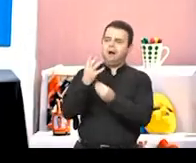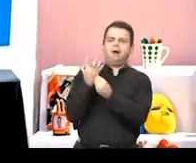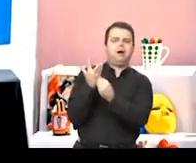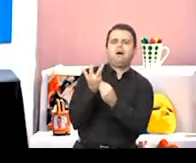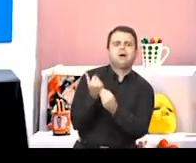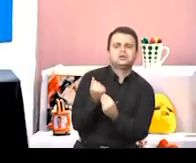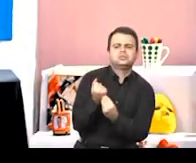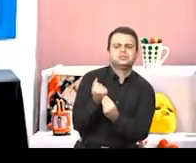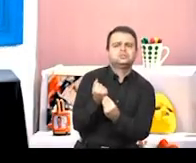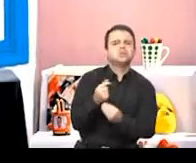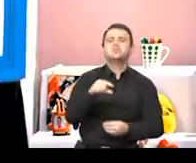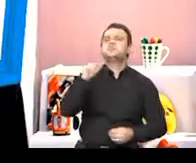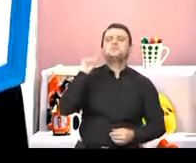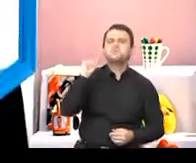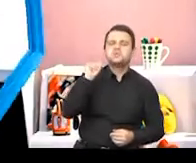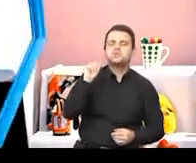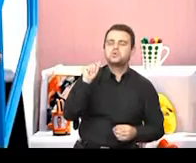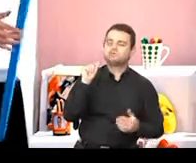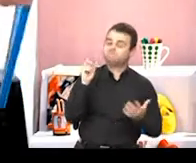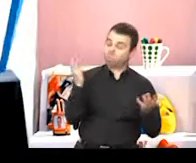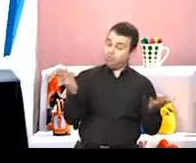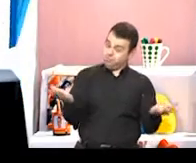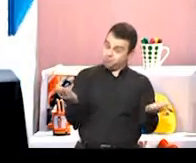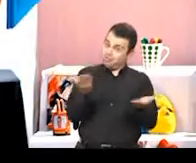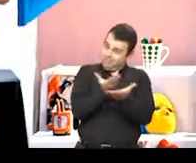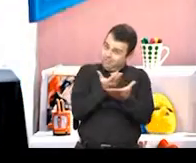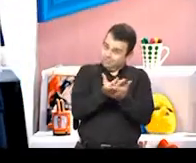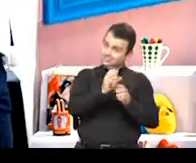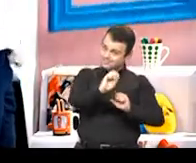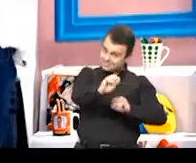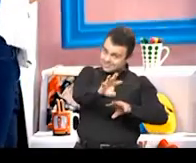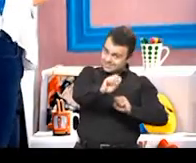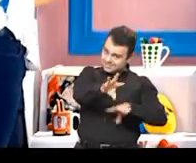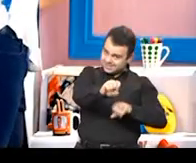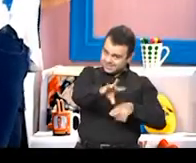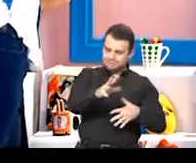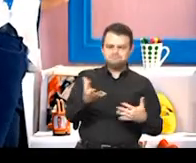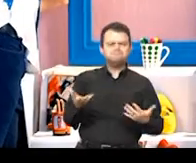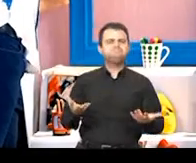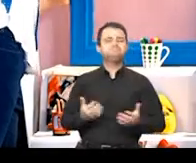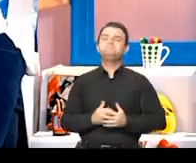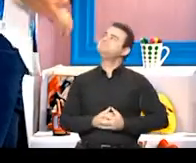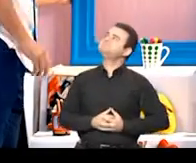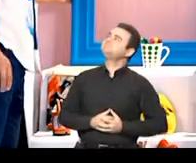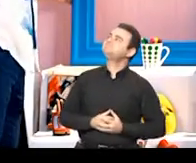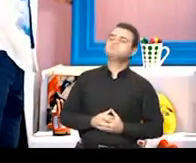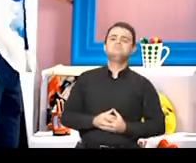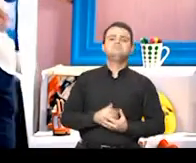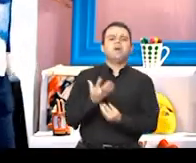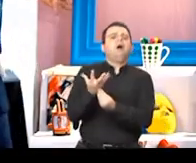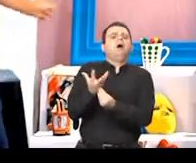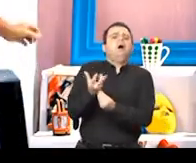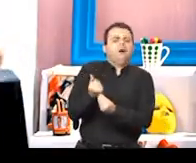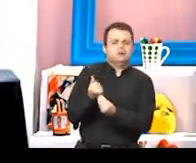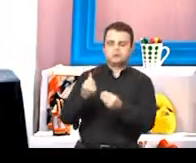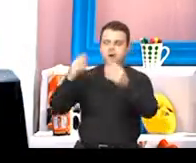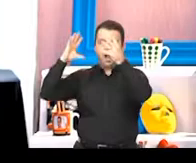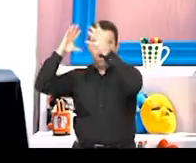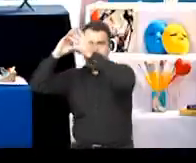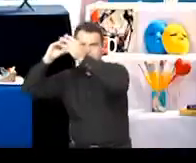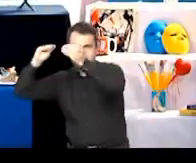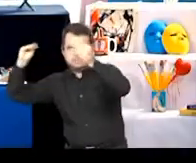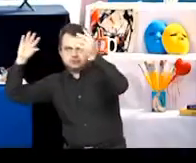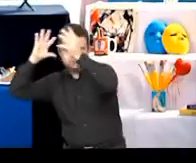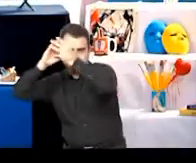fazer arte? Bom, na nossa aula de hoje, nós vamos conversar sobre arte